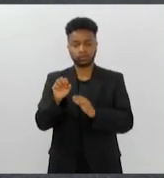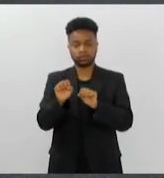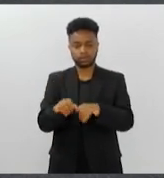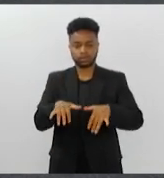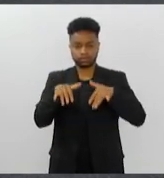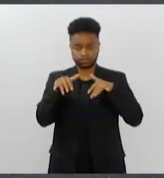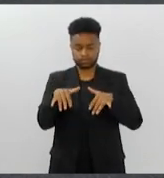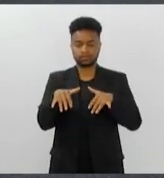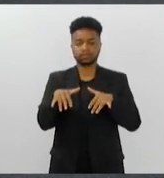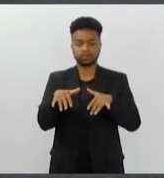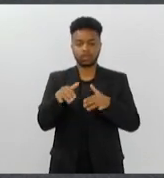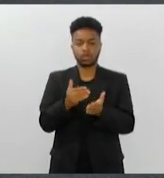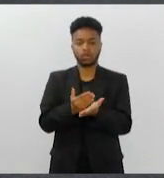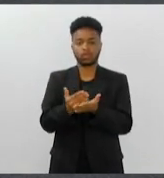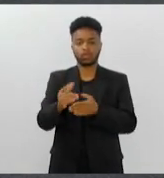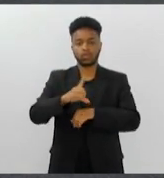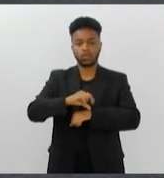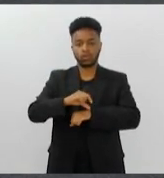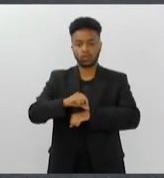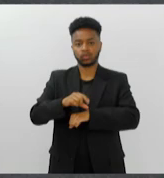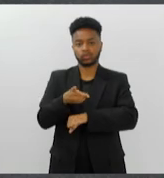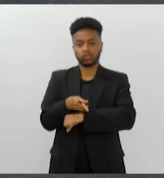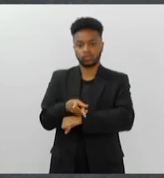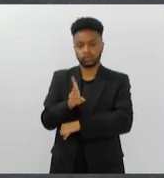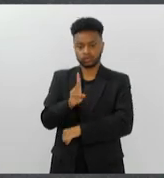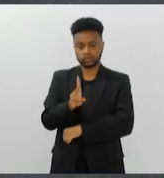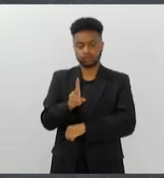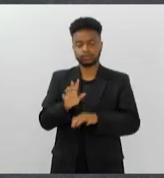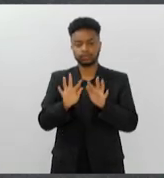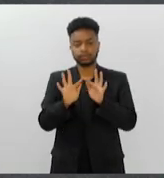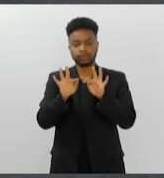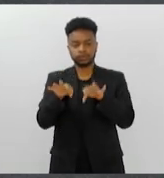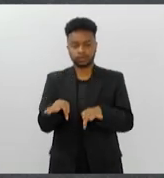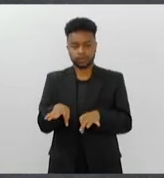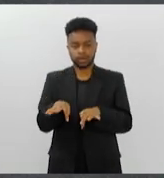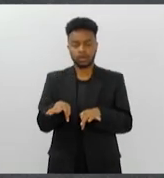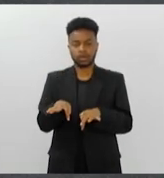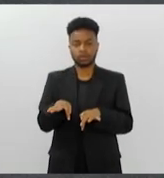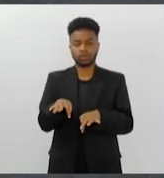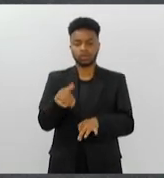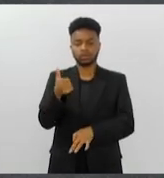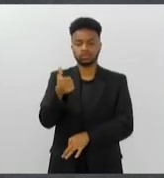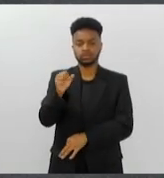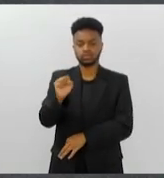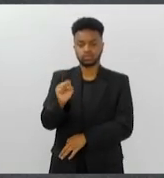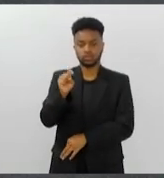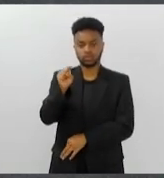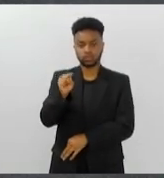ordinária que iniciada às 14 hor foi encerrada às